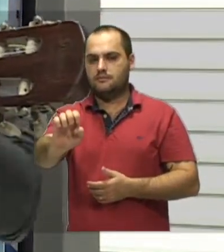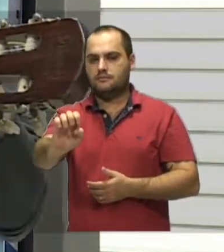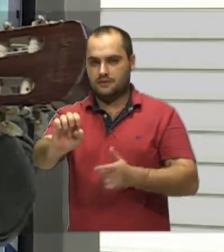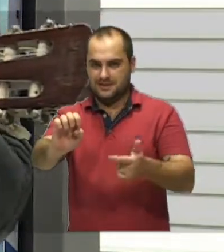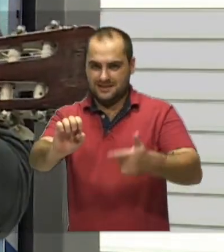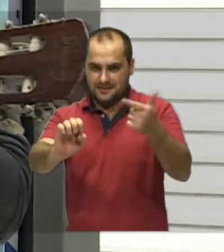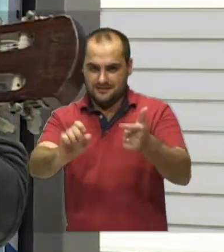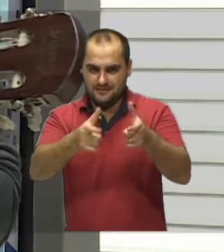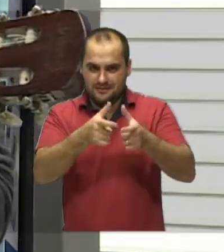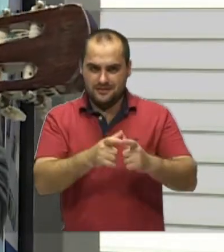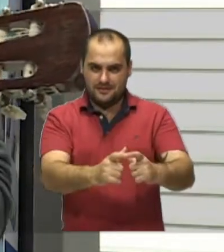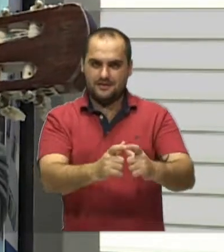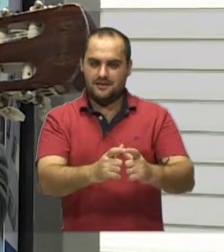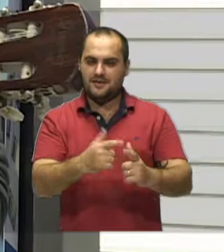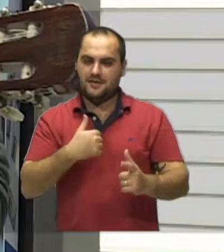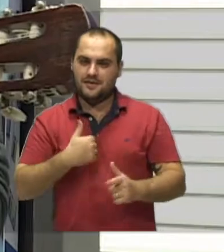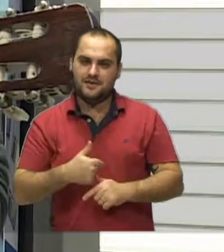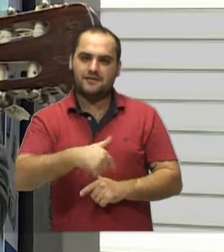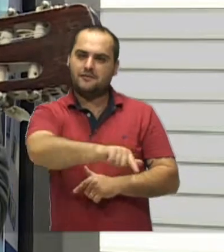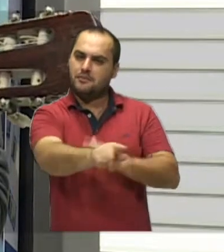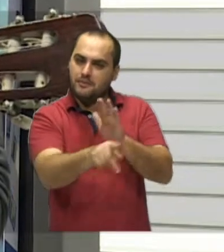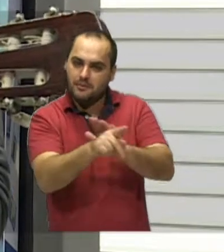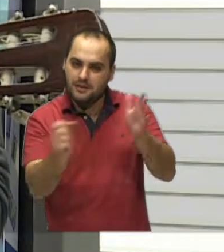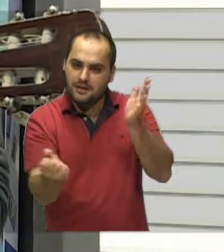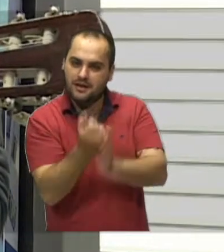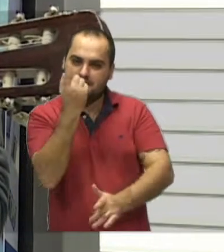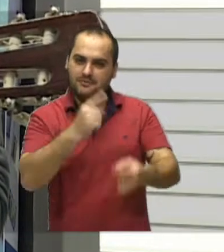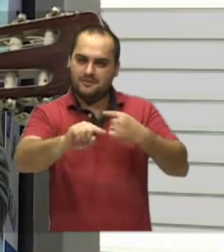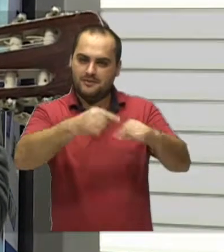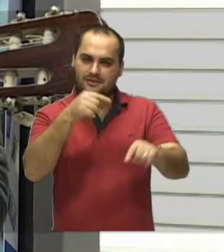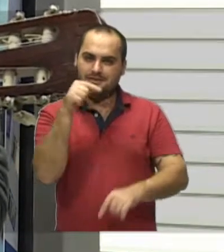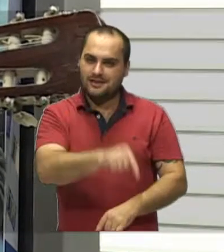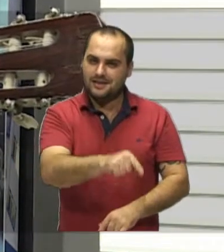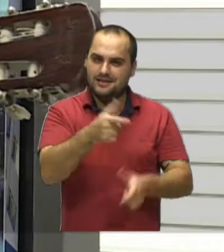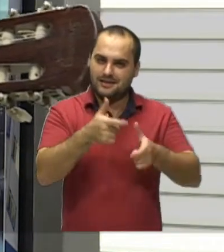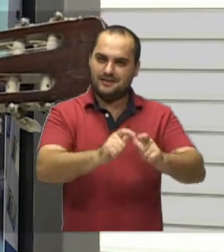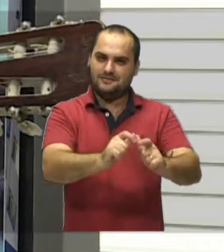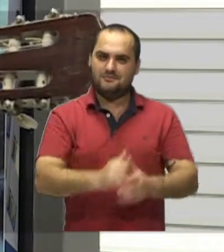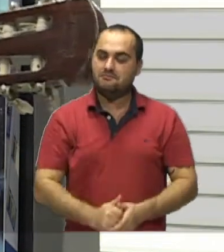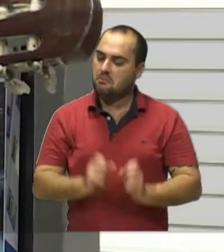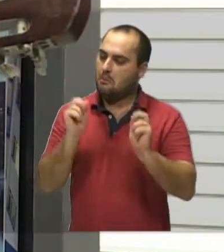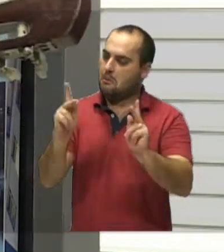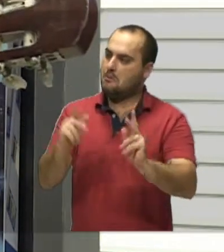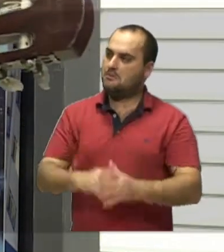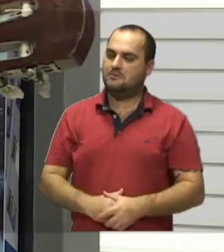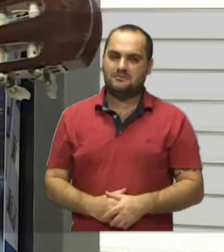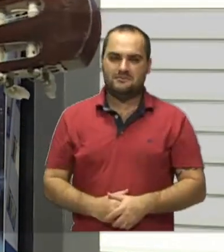eu comecei a me aventurar como compositora, então a gente vai ouvir uma música desse disco também. Então vamos lá.